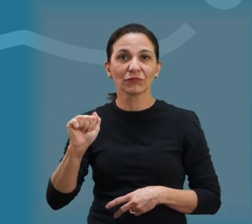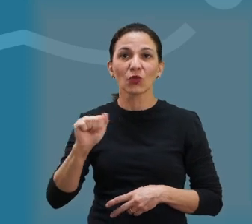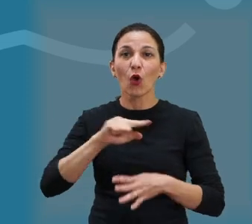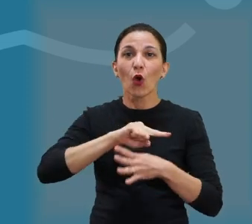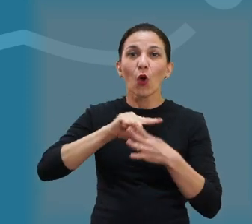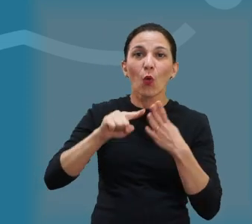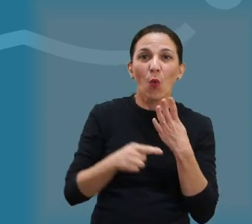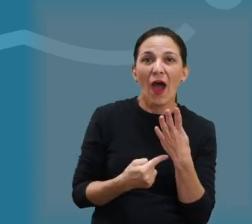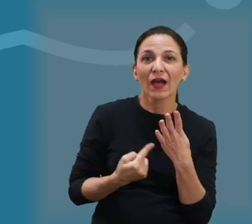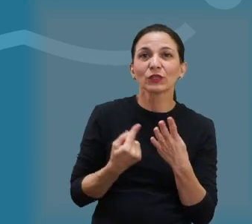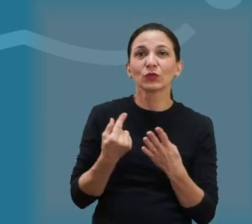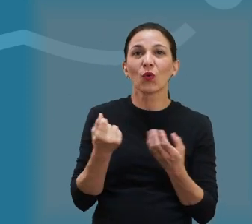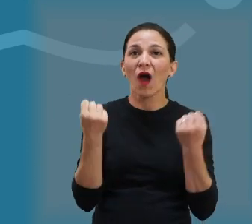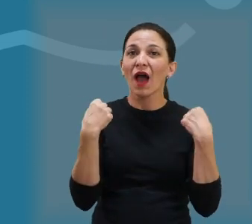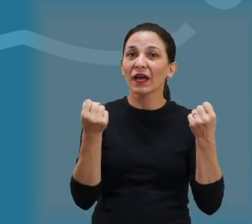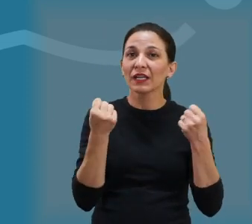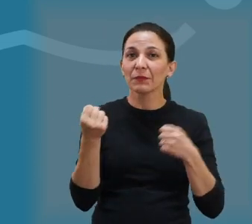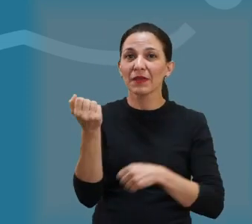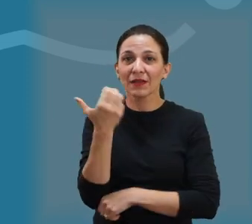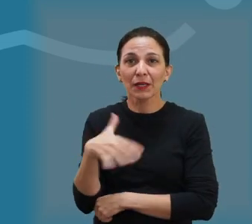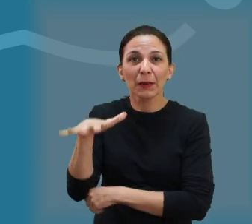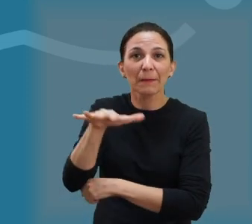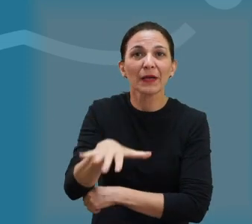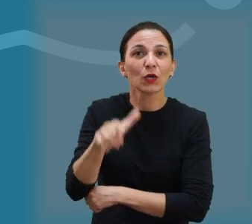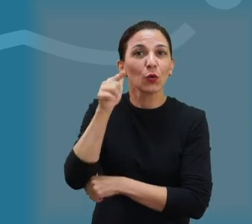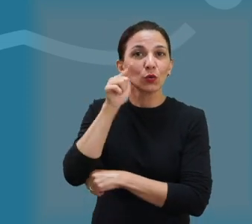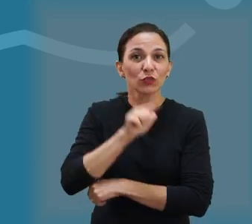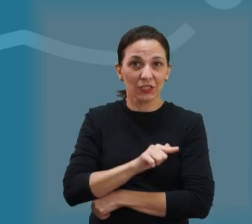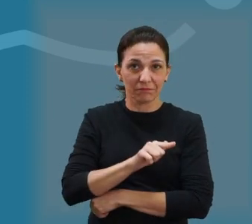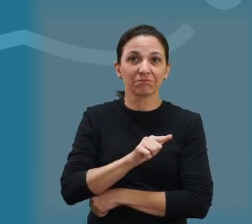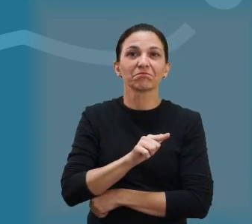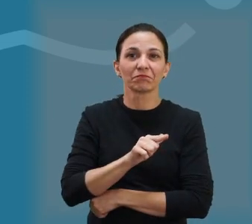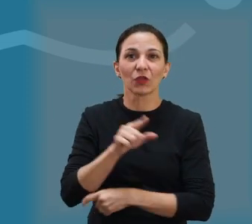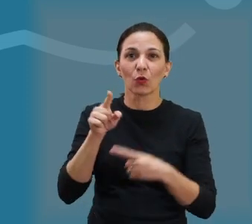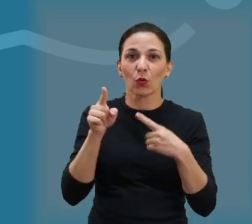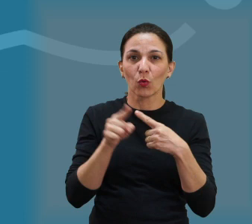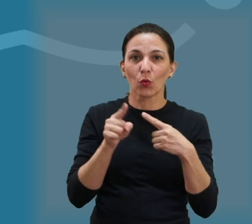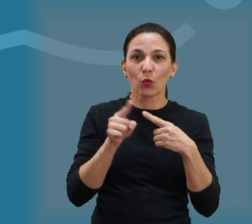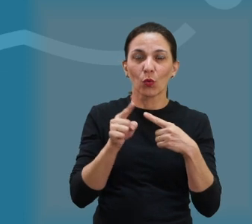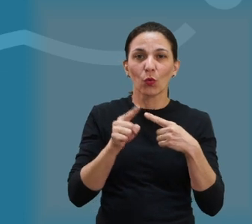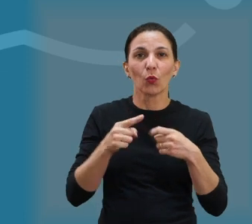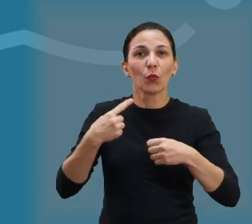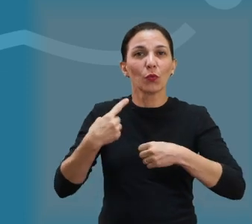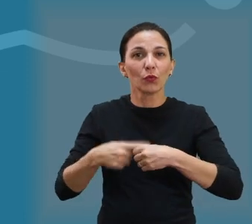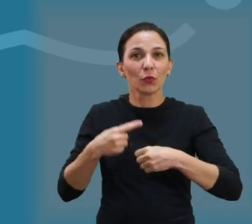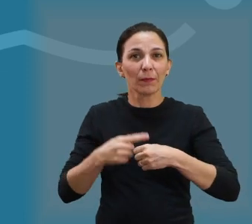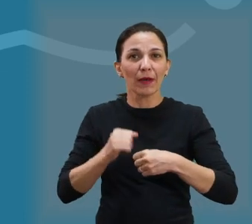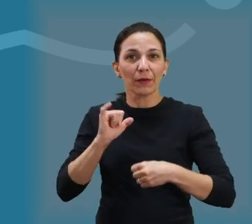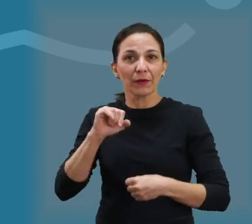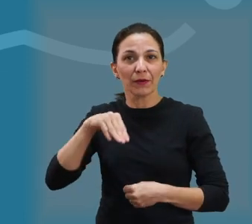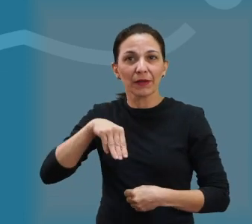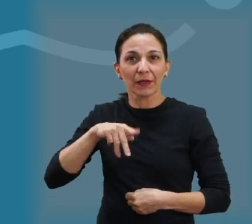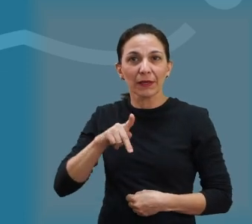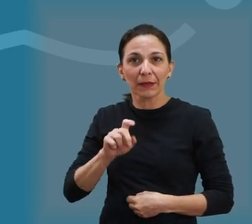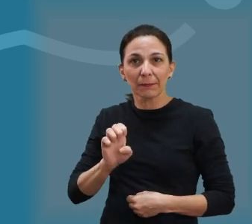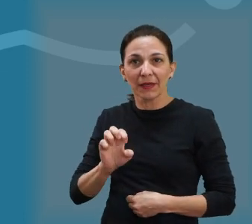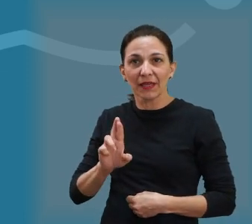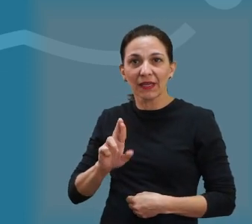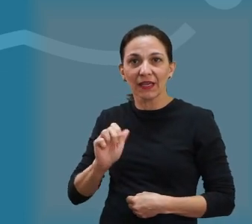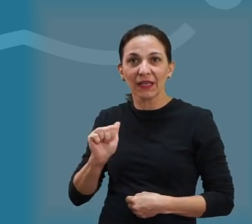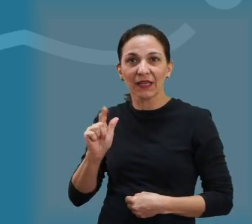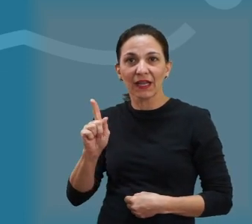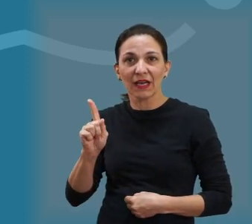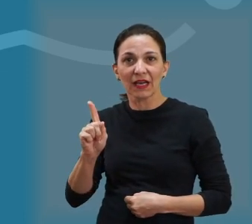quatro academias ao ar livre uma na praça ruído miquete localizado no quadrante entre as avenidas